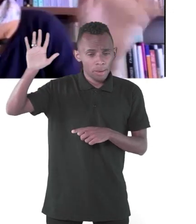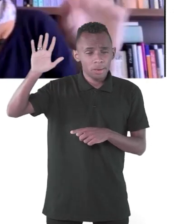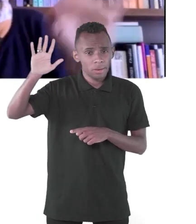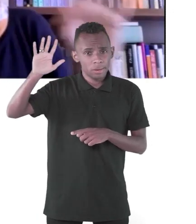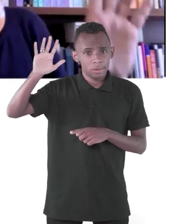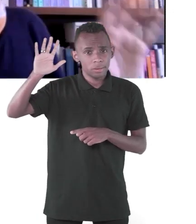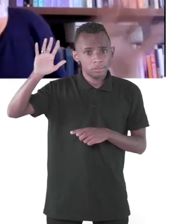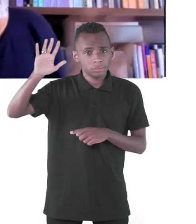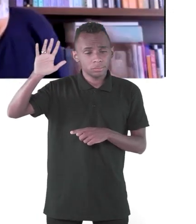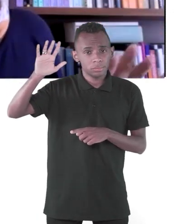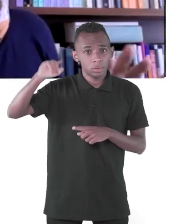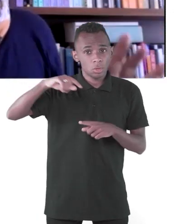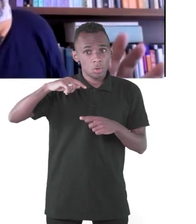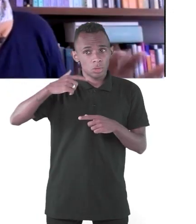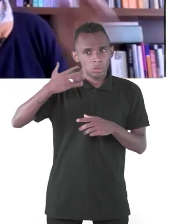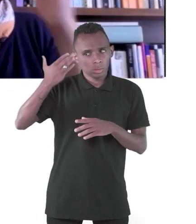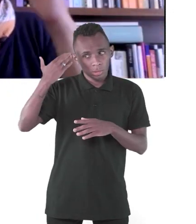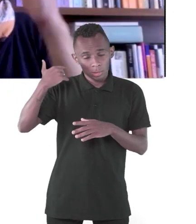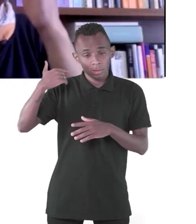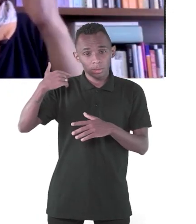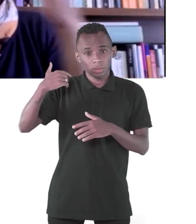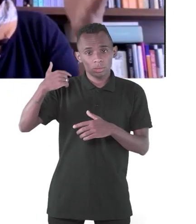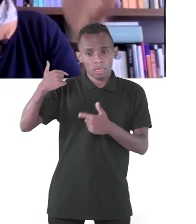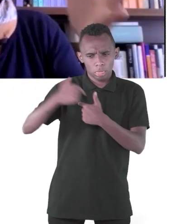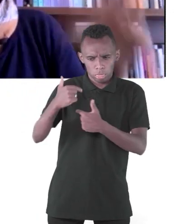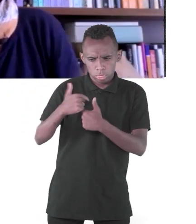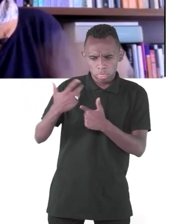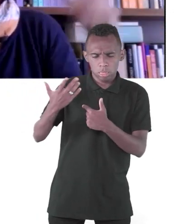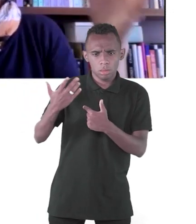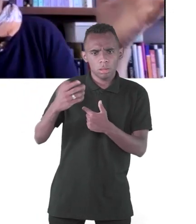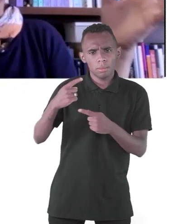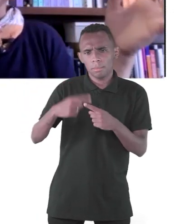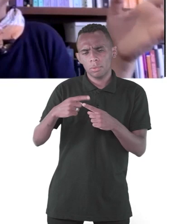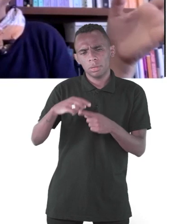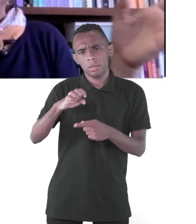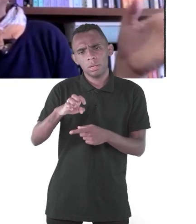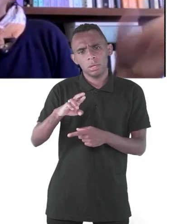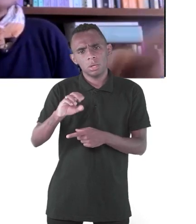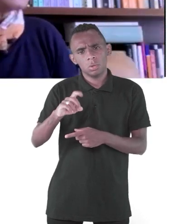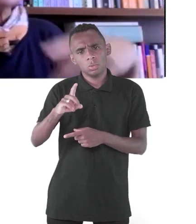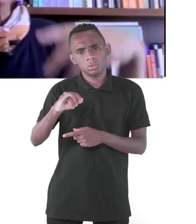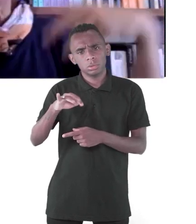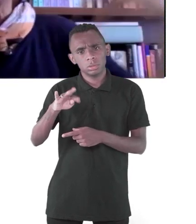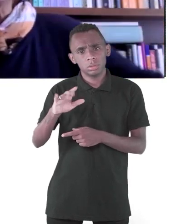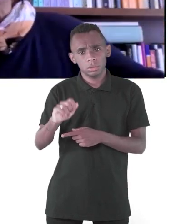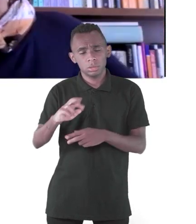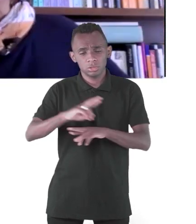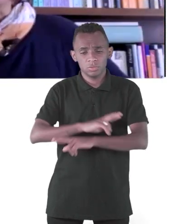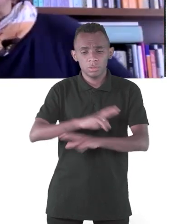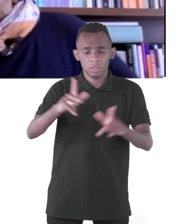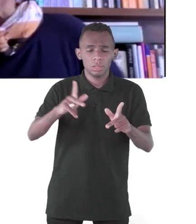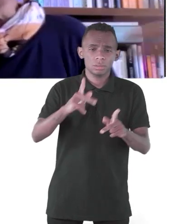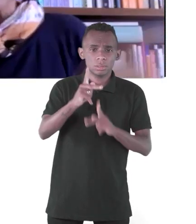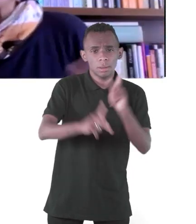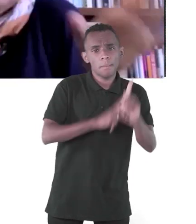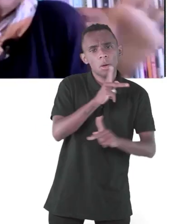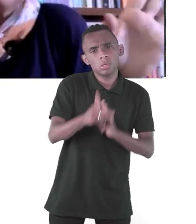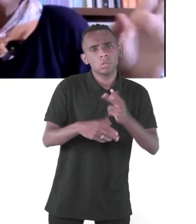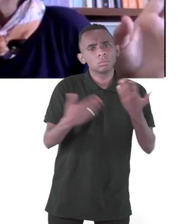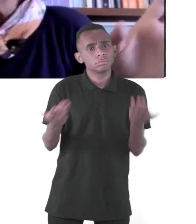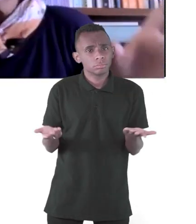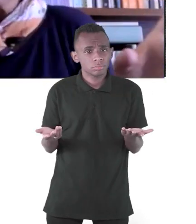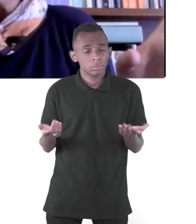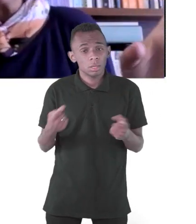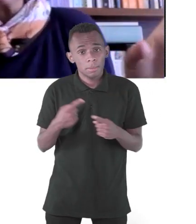a clássica, né? Tomei uma bronca outro dia da Lilia Schwartz sobre isso. Por que erudita, né? Por que essa diferença entre erudito e popular? Por